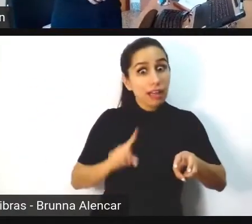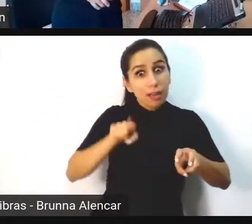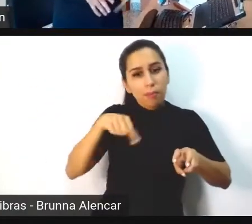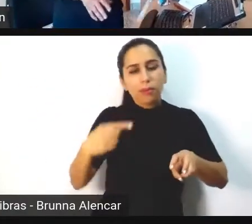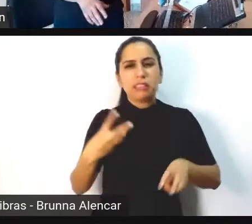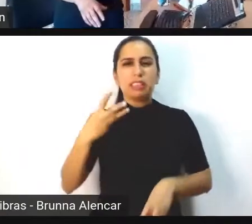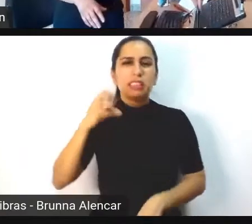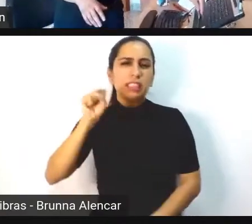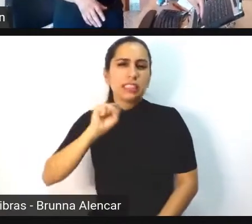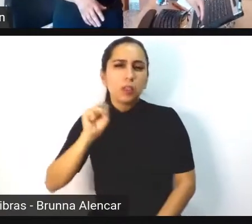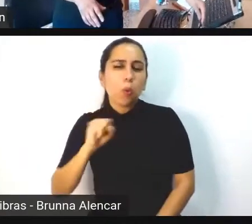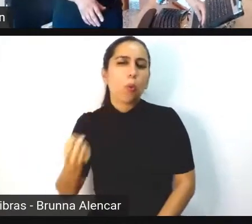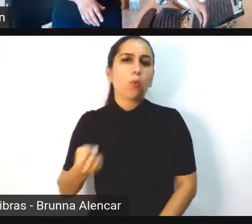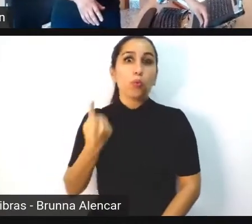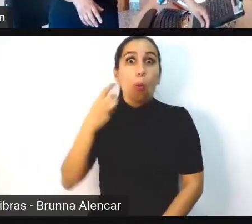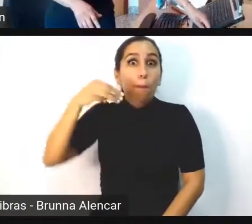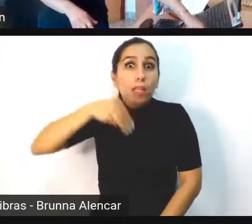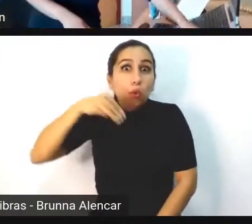para ter essas provas.